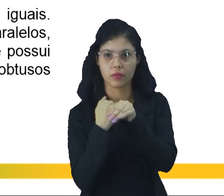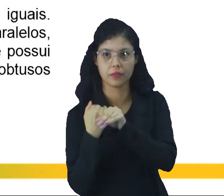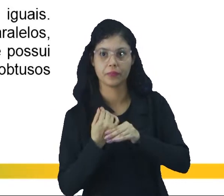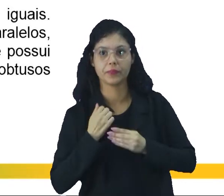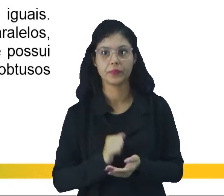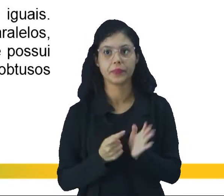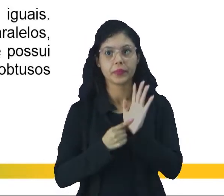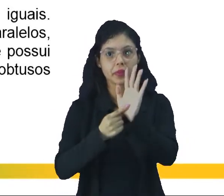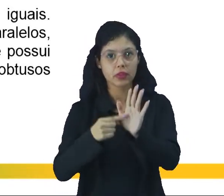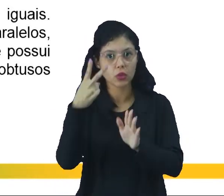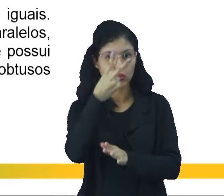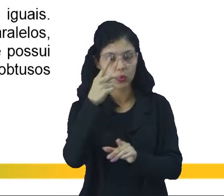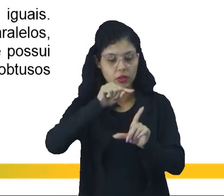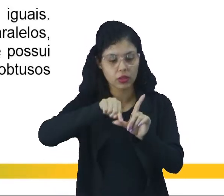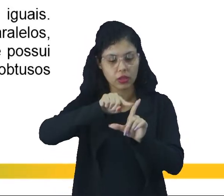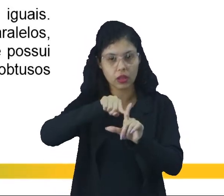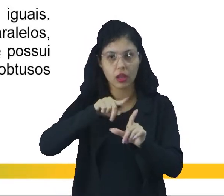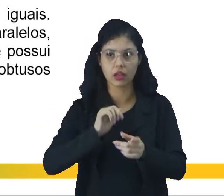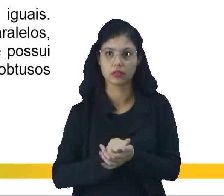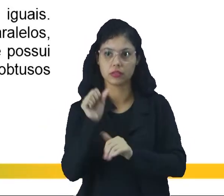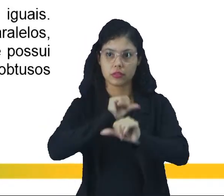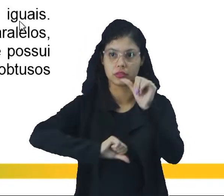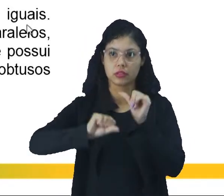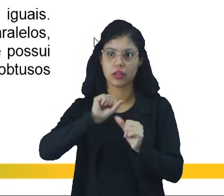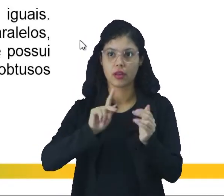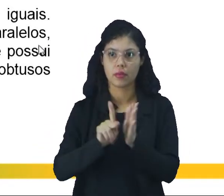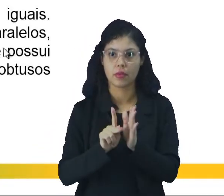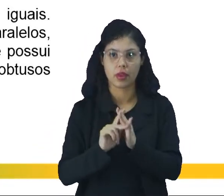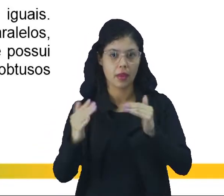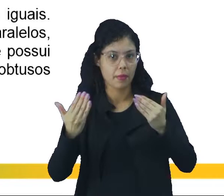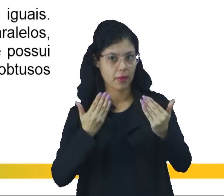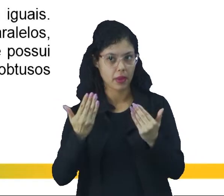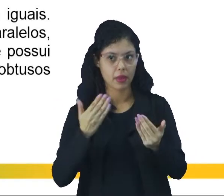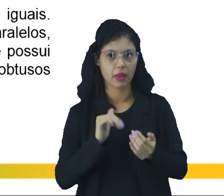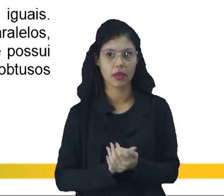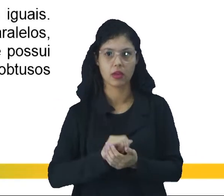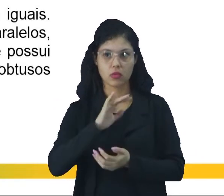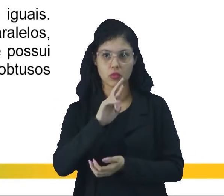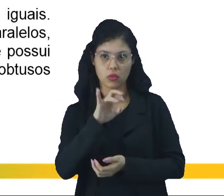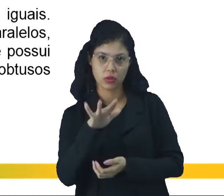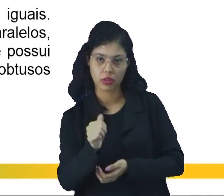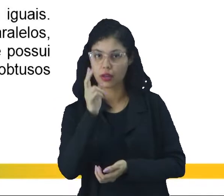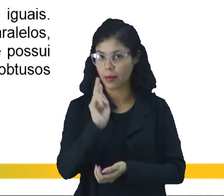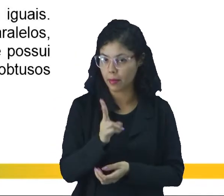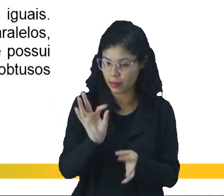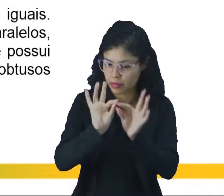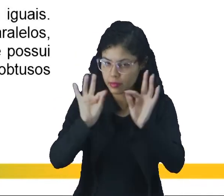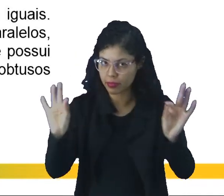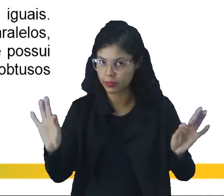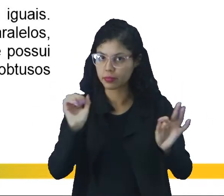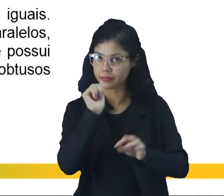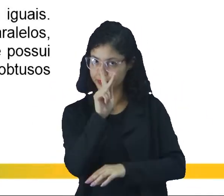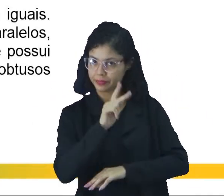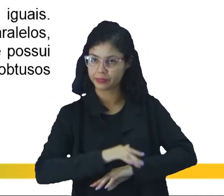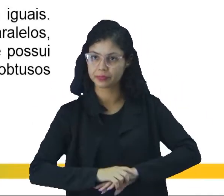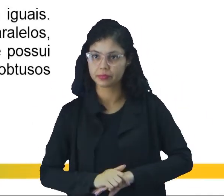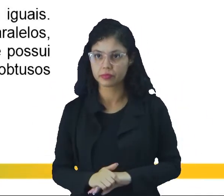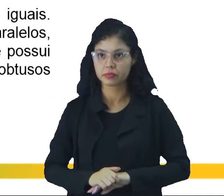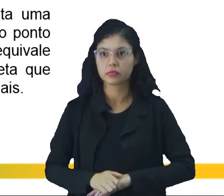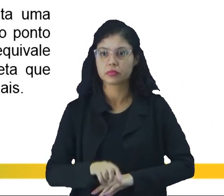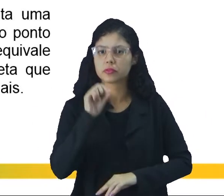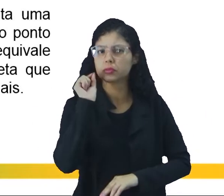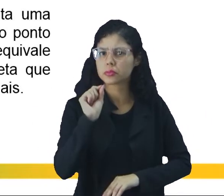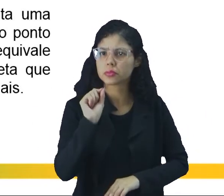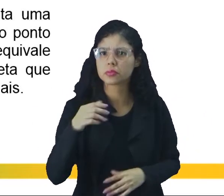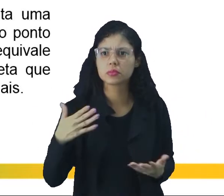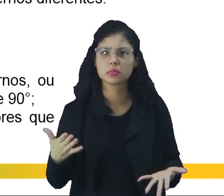iguais. Apresenta 2 lados e ângulos opostos congruentes e paralelos. Quando falar congruentes, mesma medida, tá? Ok? E o que